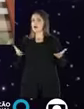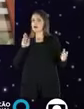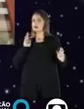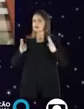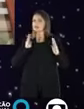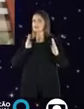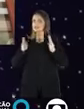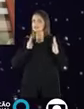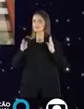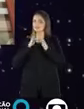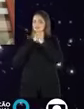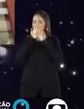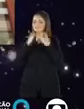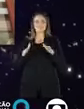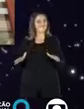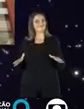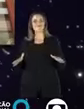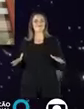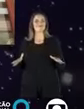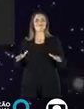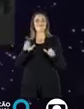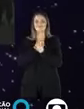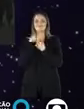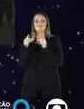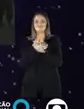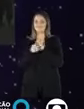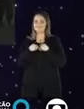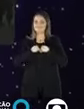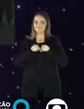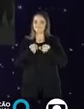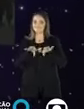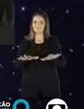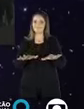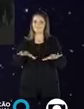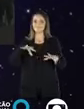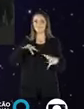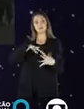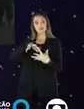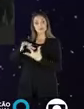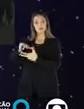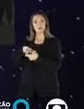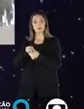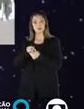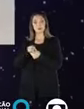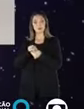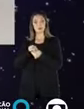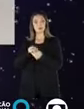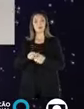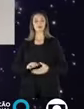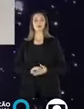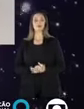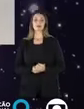está vivendo essa crise tão enorme, essa pandemia tão enorme no mundo.